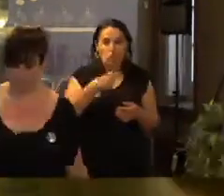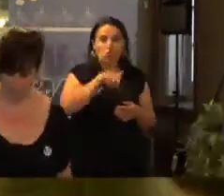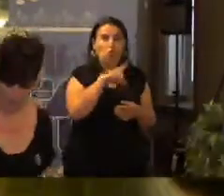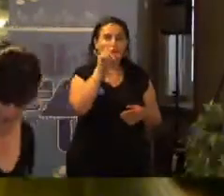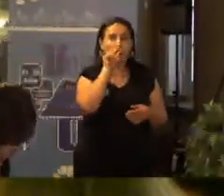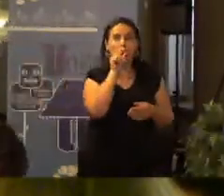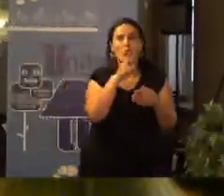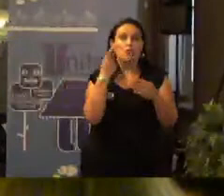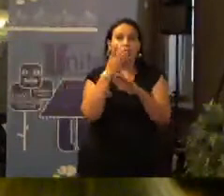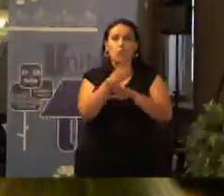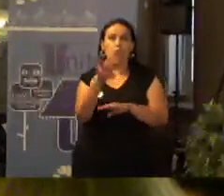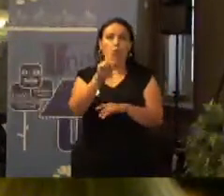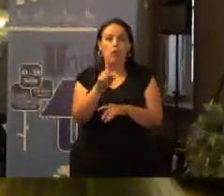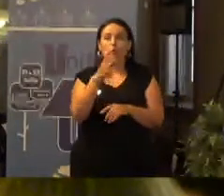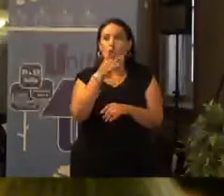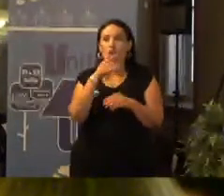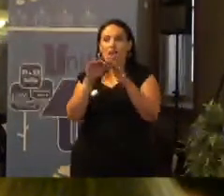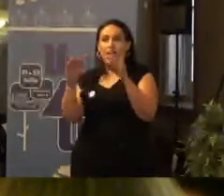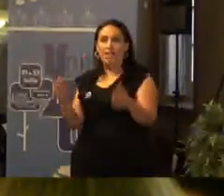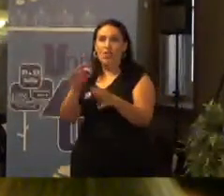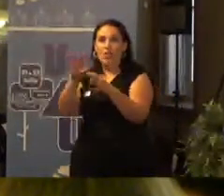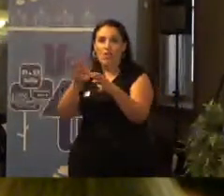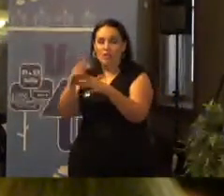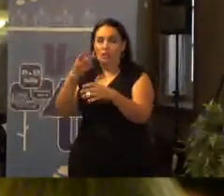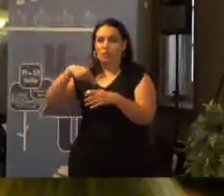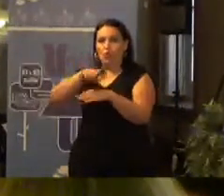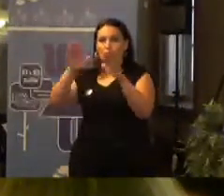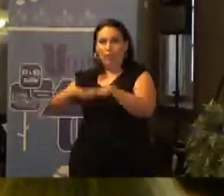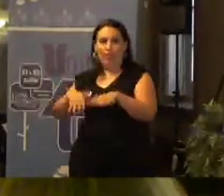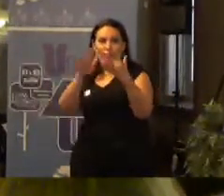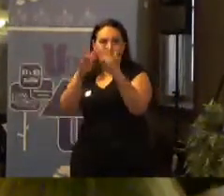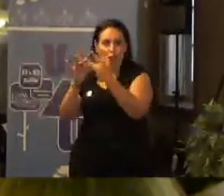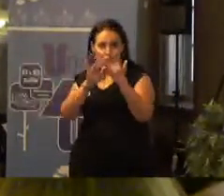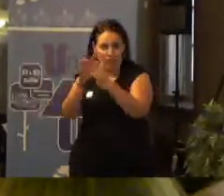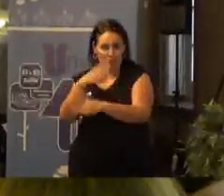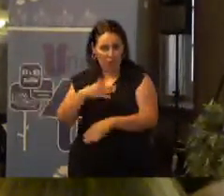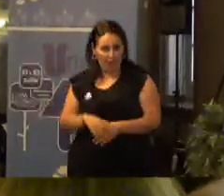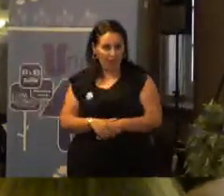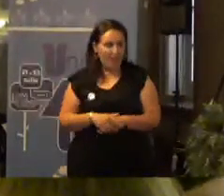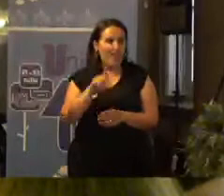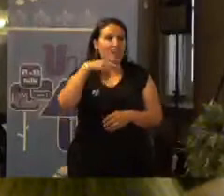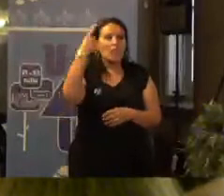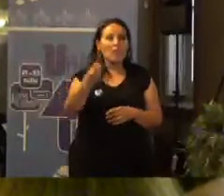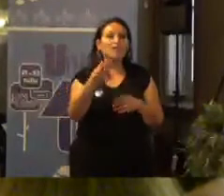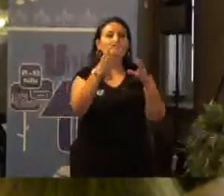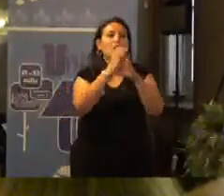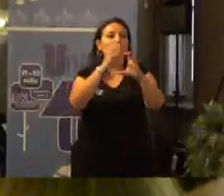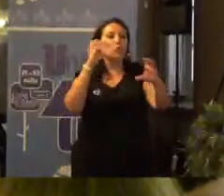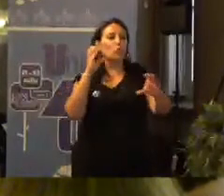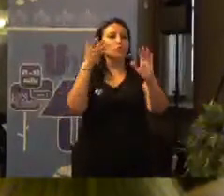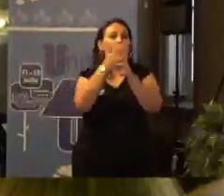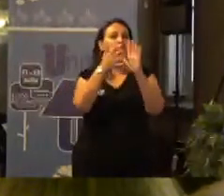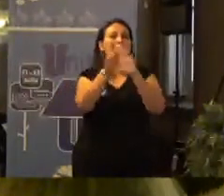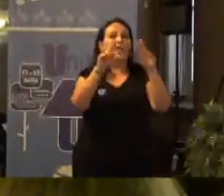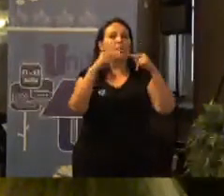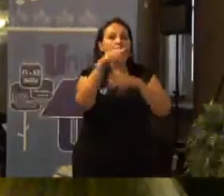aí unhas mesas estupendas para tomar un café. O sea, podemos quedar aquí un cacho de cháchara. Logo xa no autobús vos explican onde é a cea,